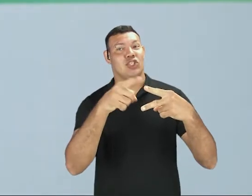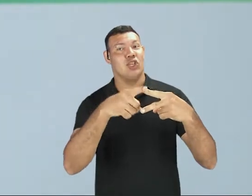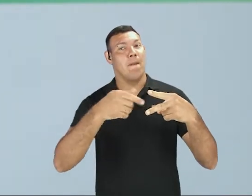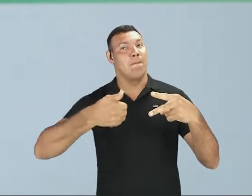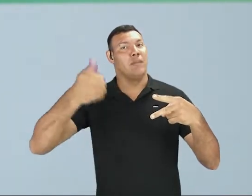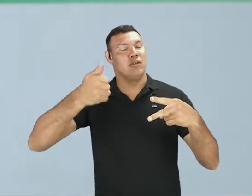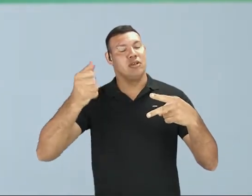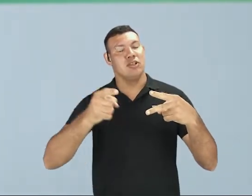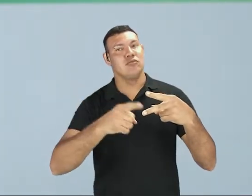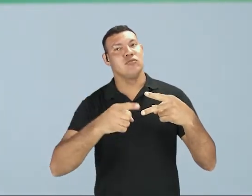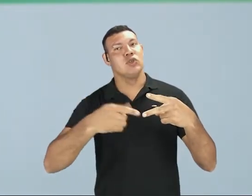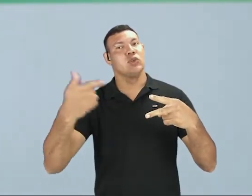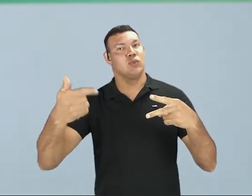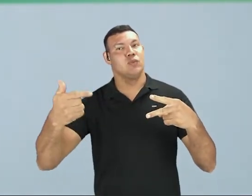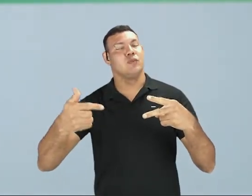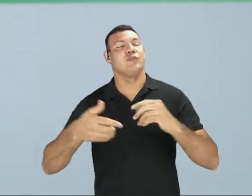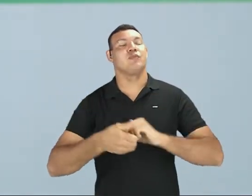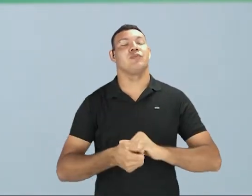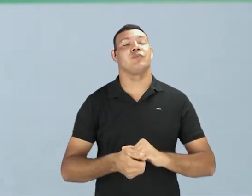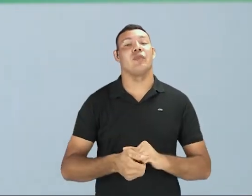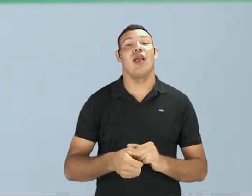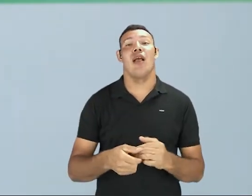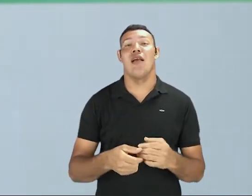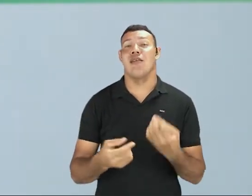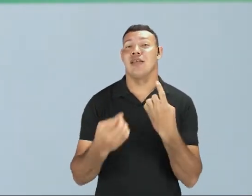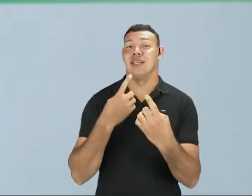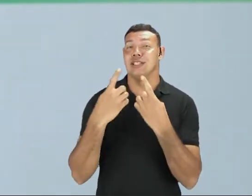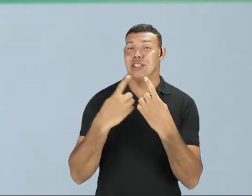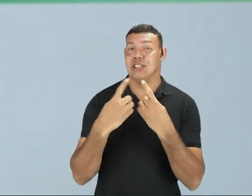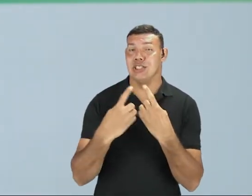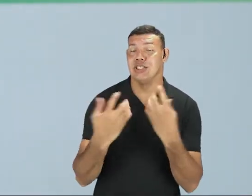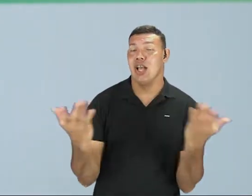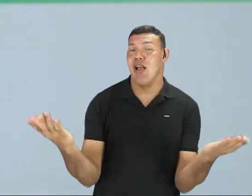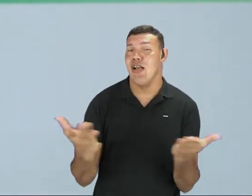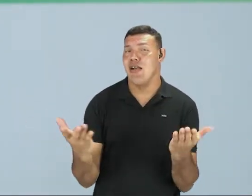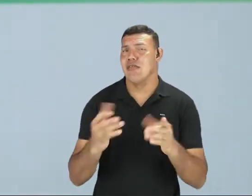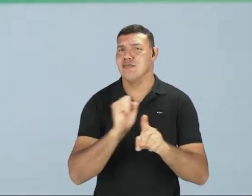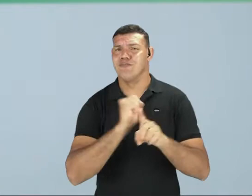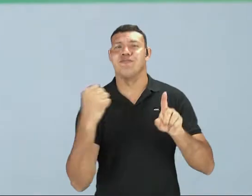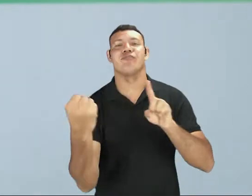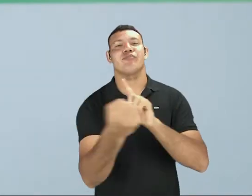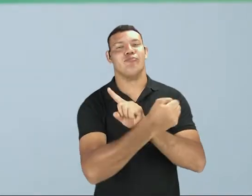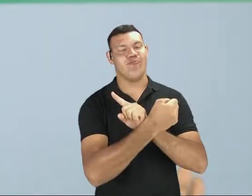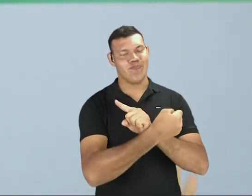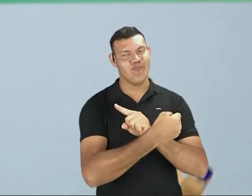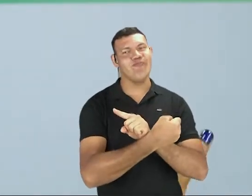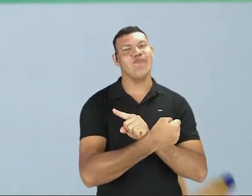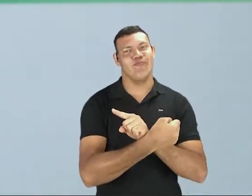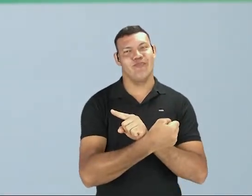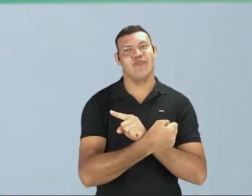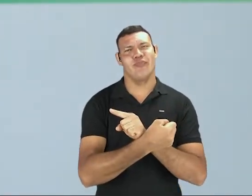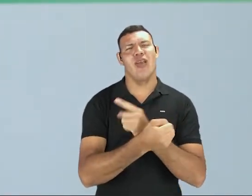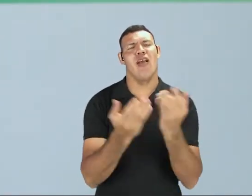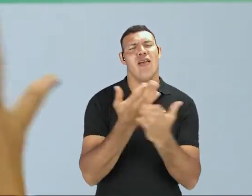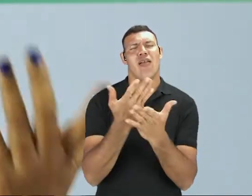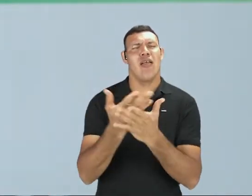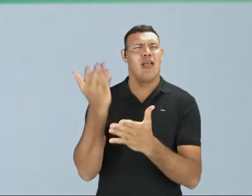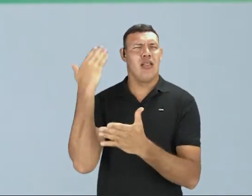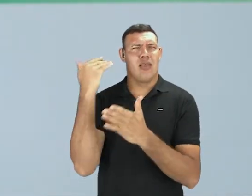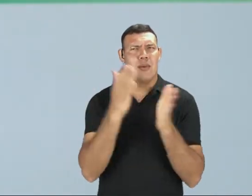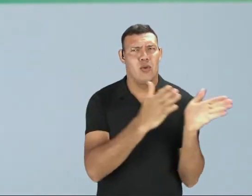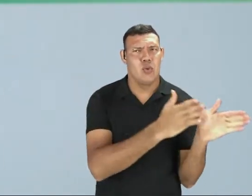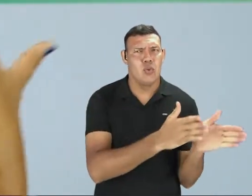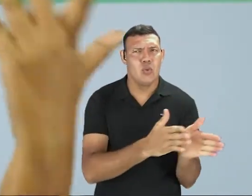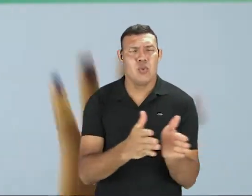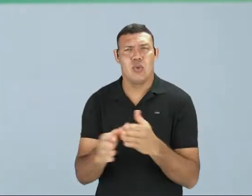partes. Nós vamos discutir, né, algumas questões aí dessa sociedade, porque nós discutimos na aula passada esse